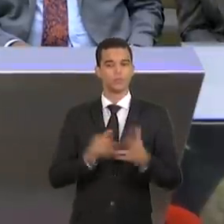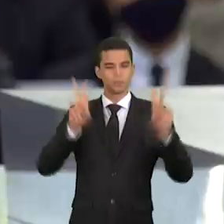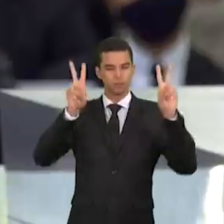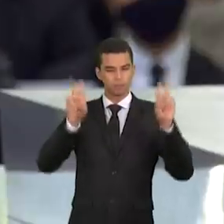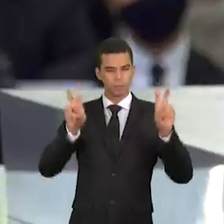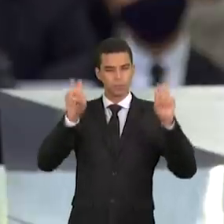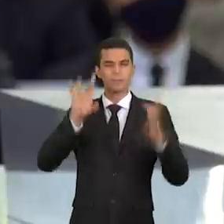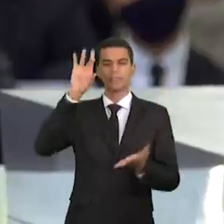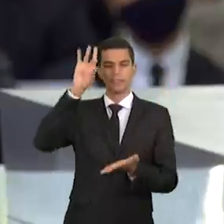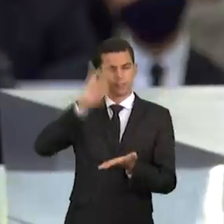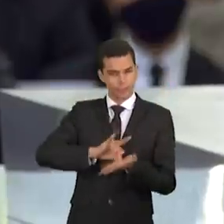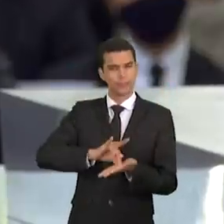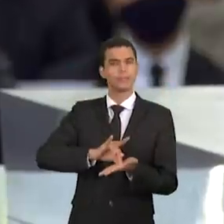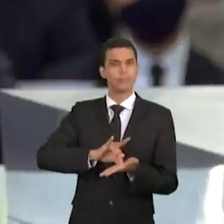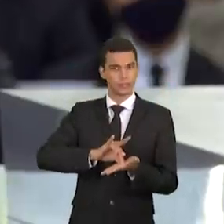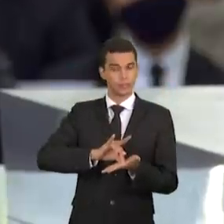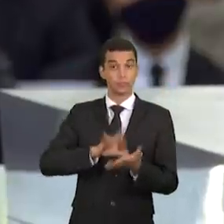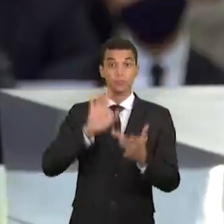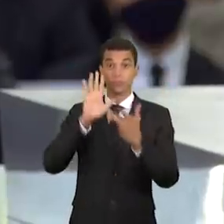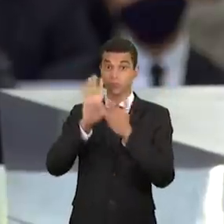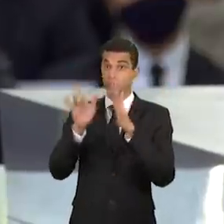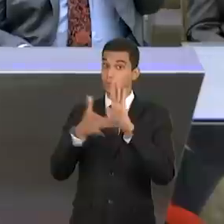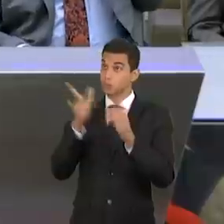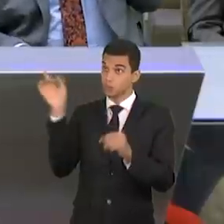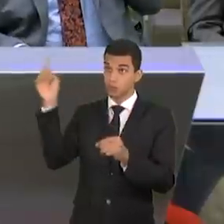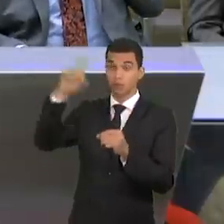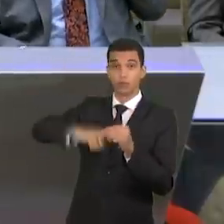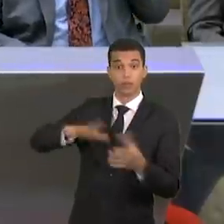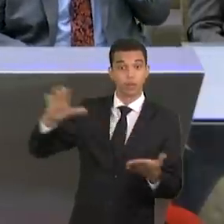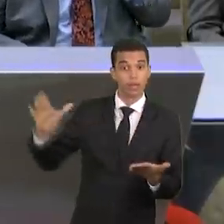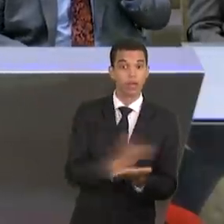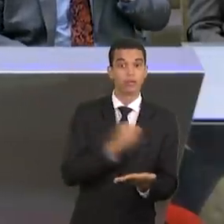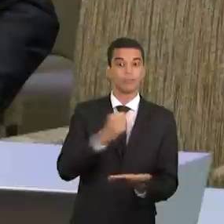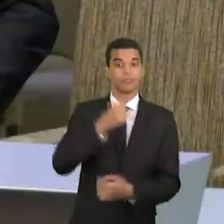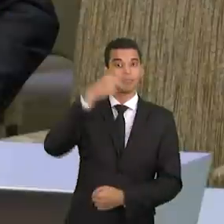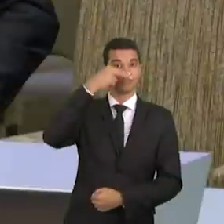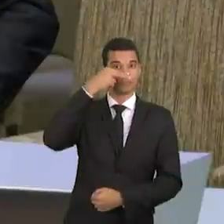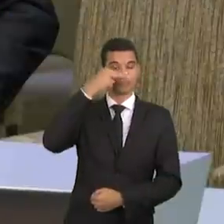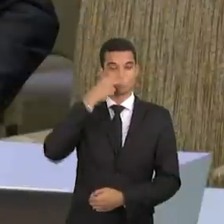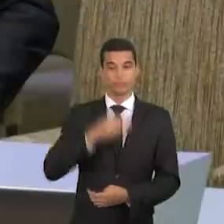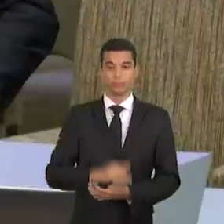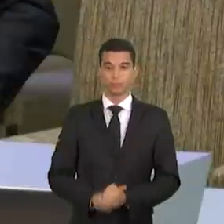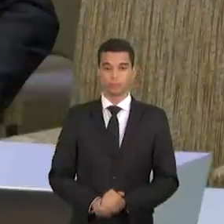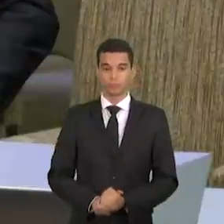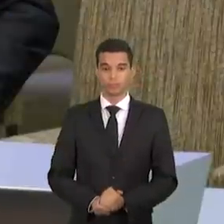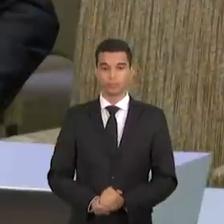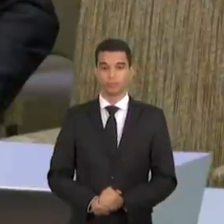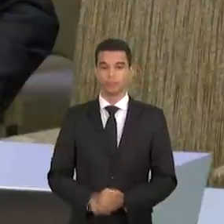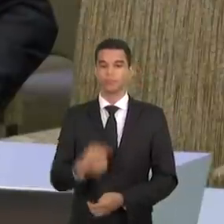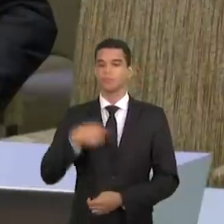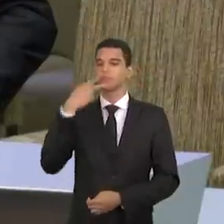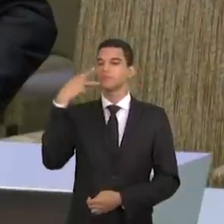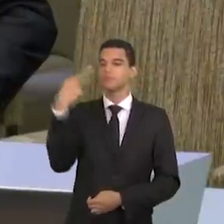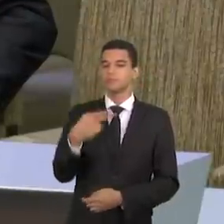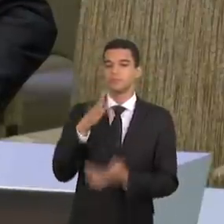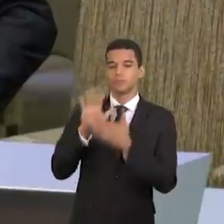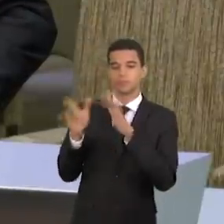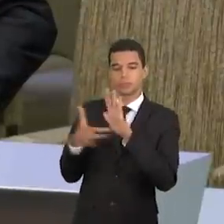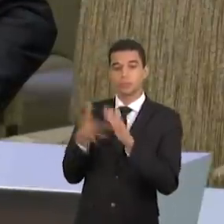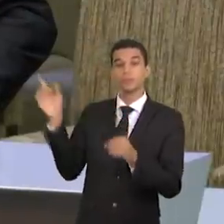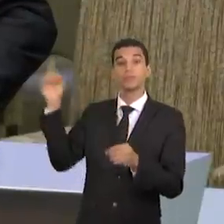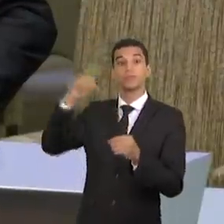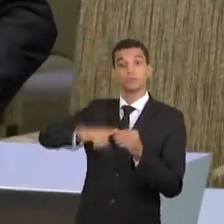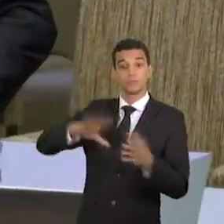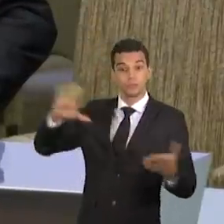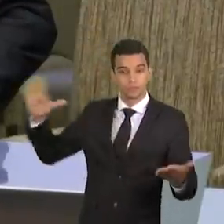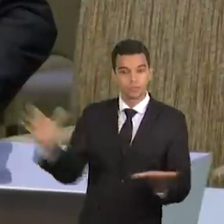é real. Jesus está vindo buscar a sua igreja. Eu disse que Jesus está vindo buscar